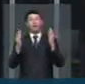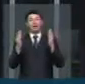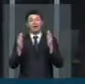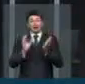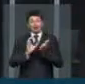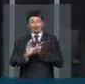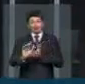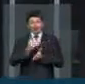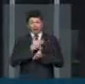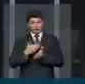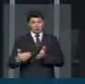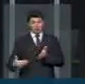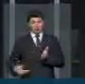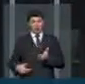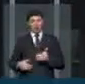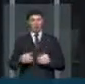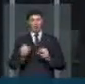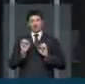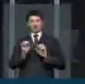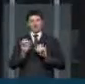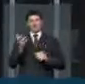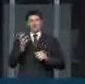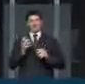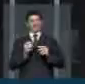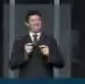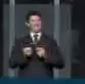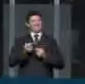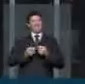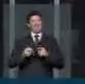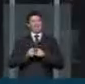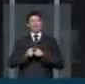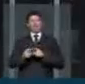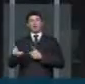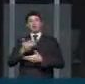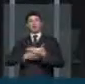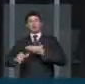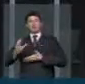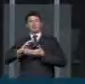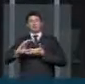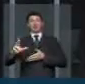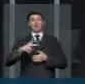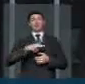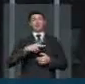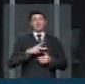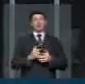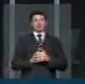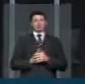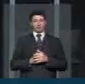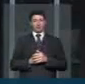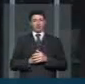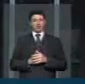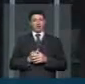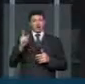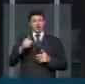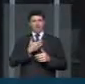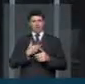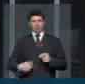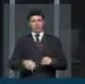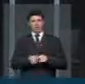investimento público em educação, querendo computar também a transferência de recursos privados como